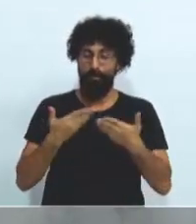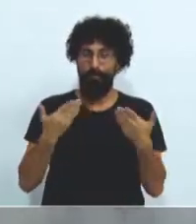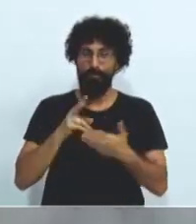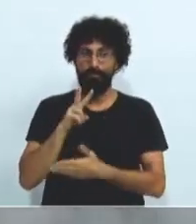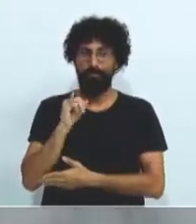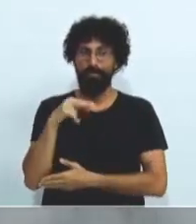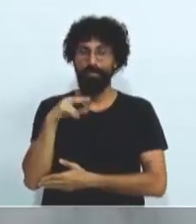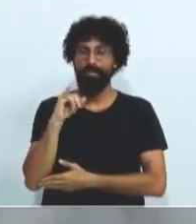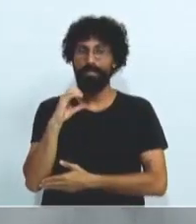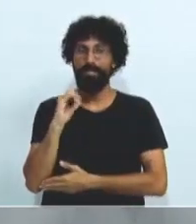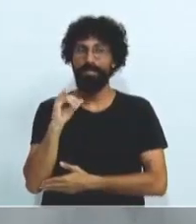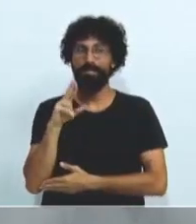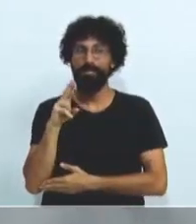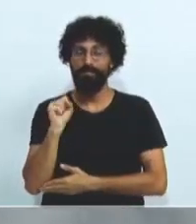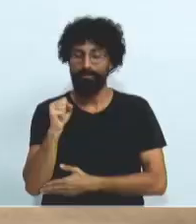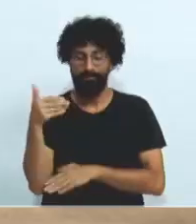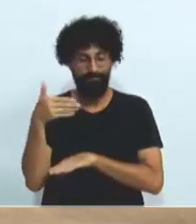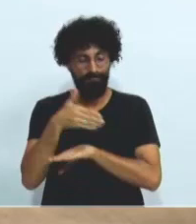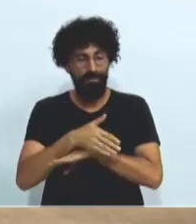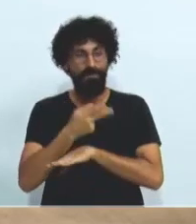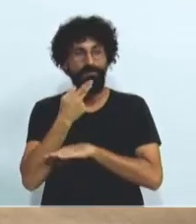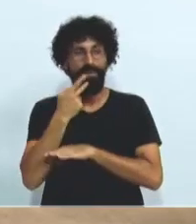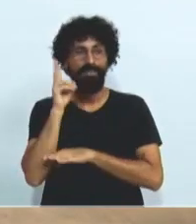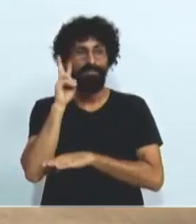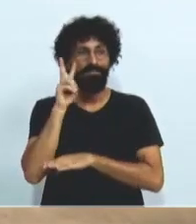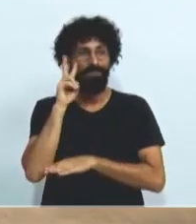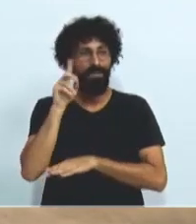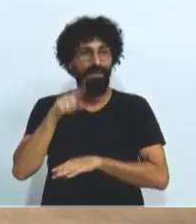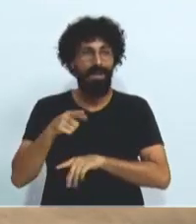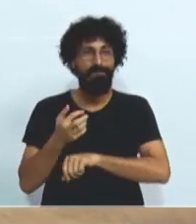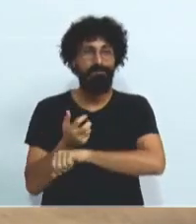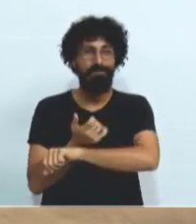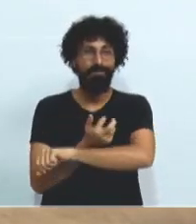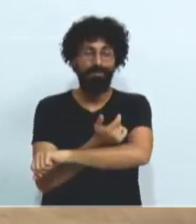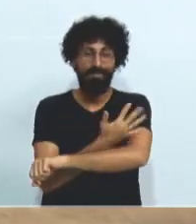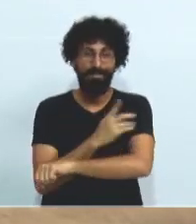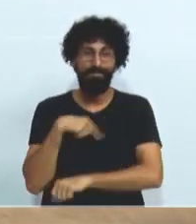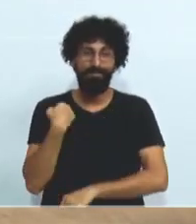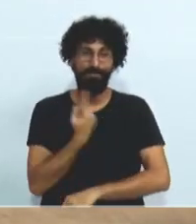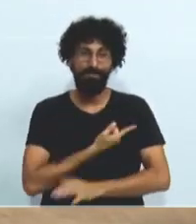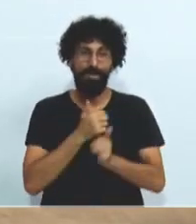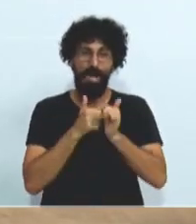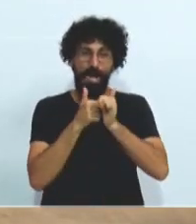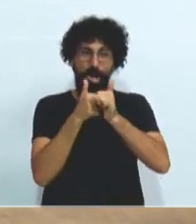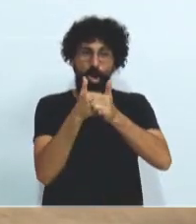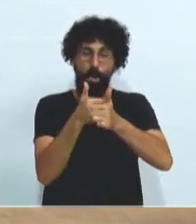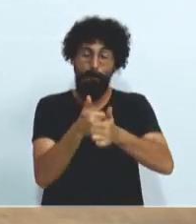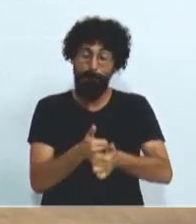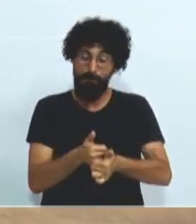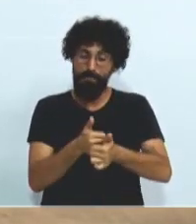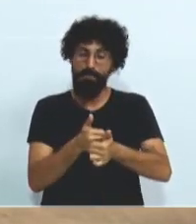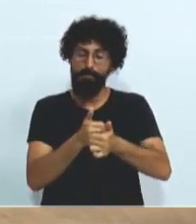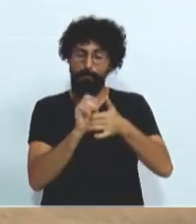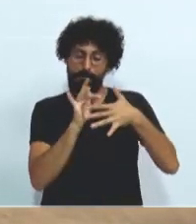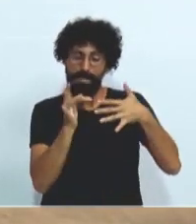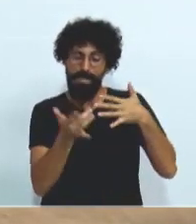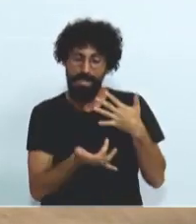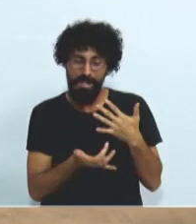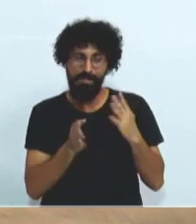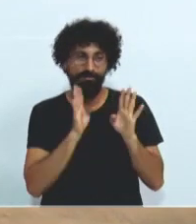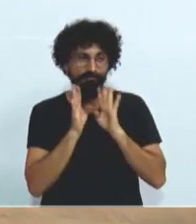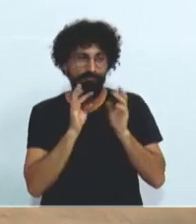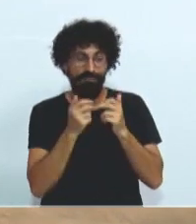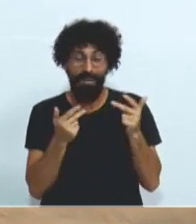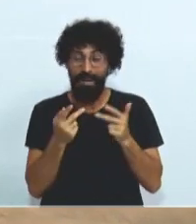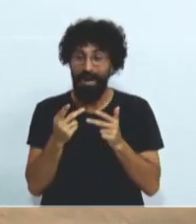contar um pouquinho dessa história tão emocionante, né? Para a gente que acompanhou ali através das redes sociais, a esposa do Vinícius